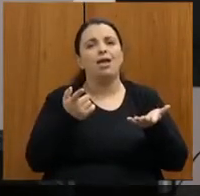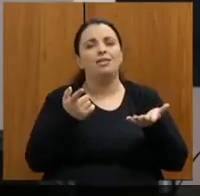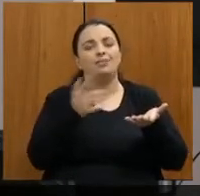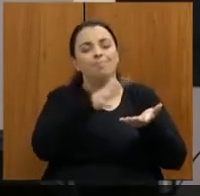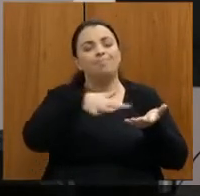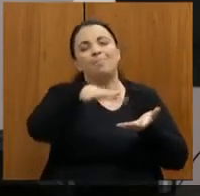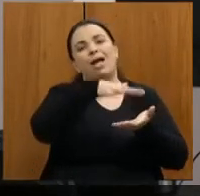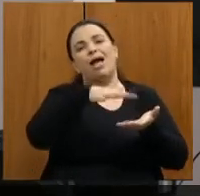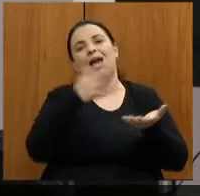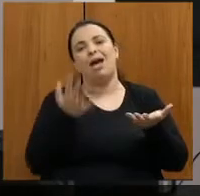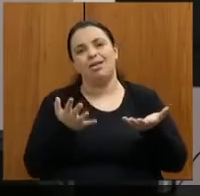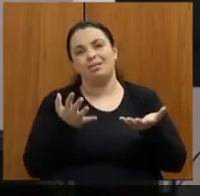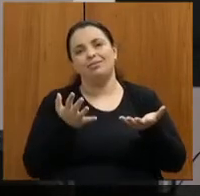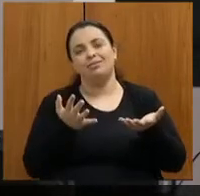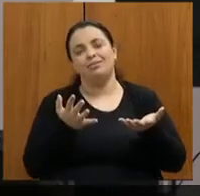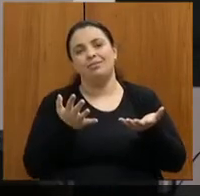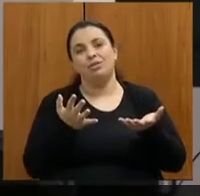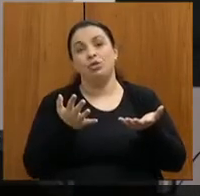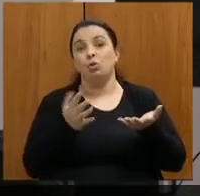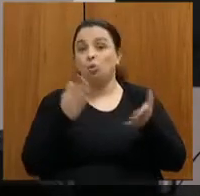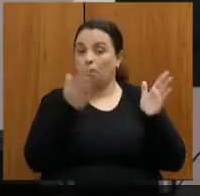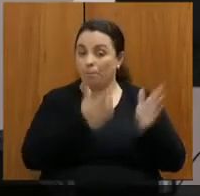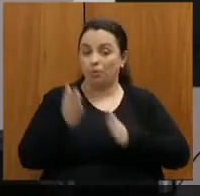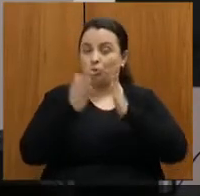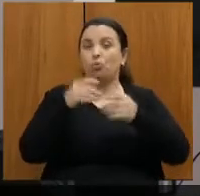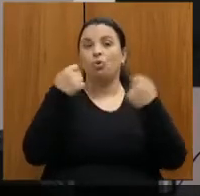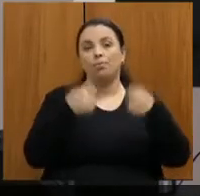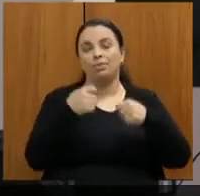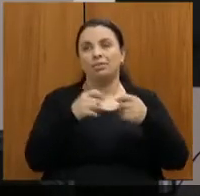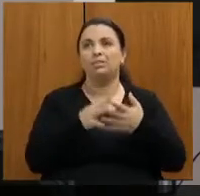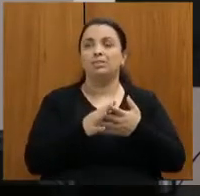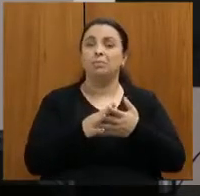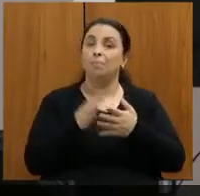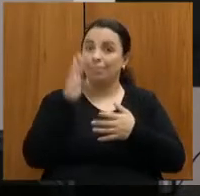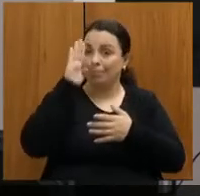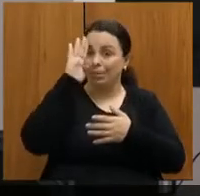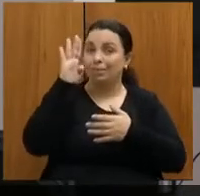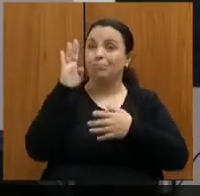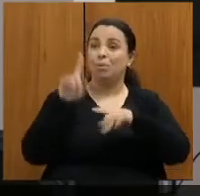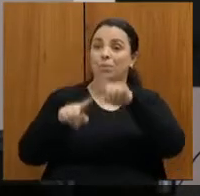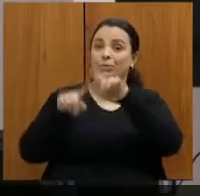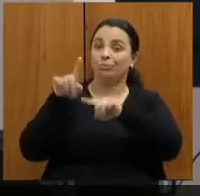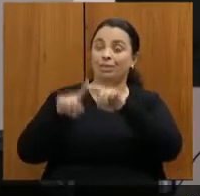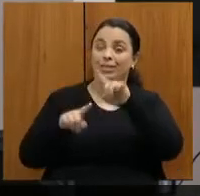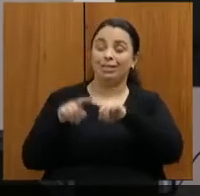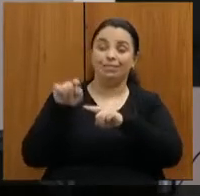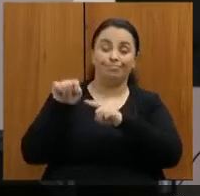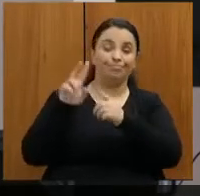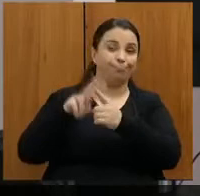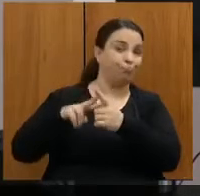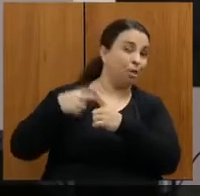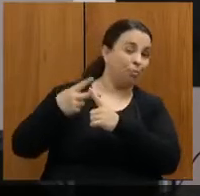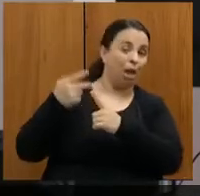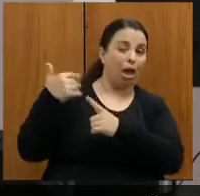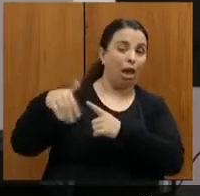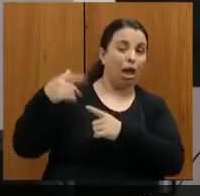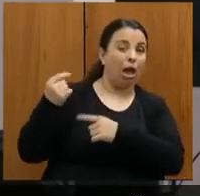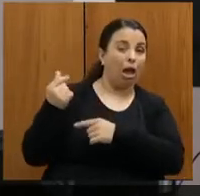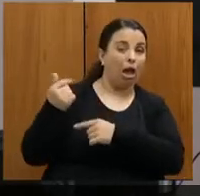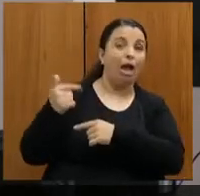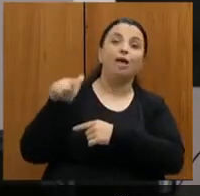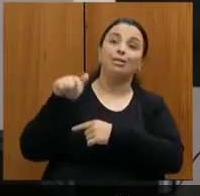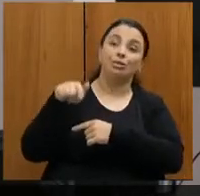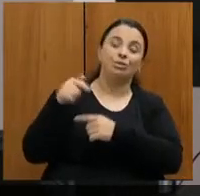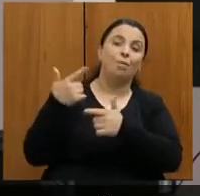pequeno grande médio produtor precisa é sobretudo os insumos porque virou um problema no estado de Minas Gerais que estão